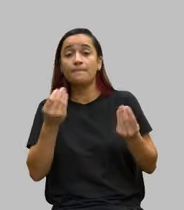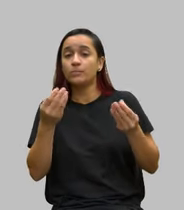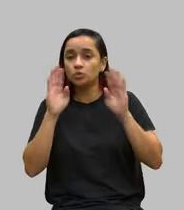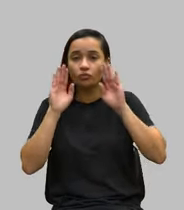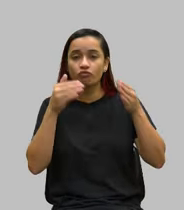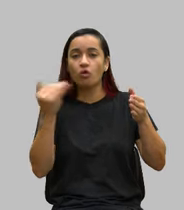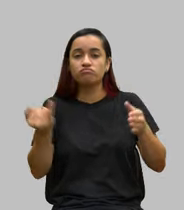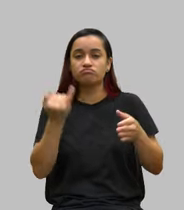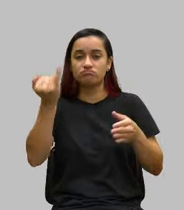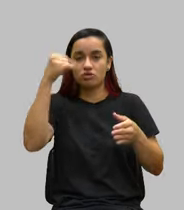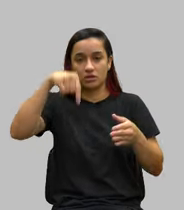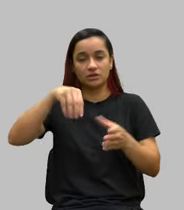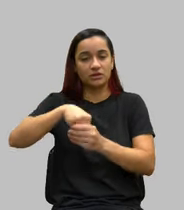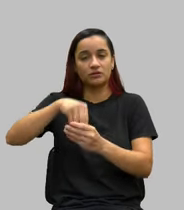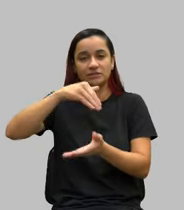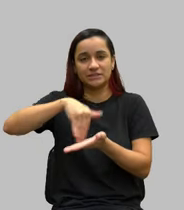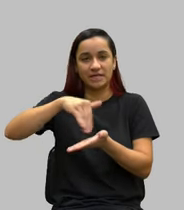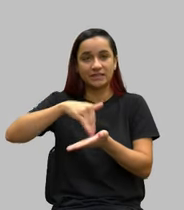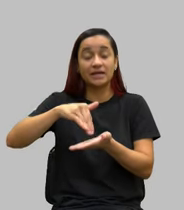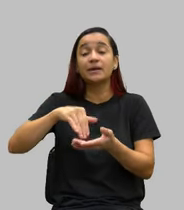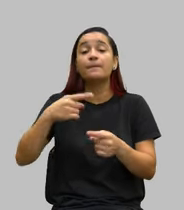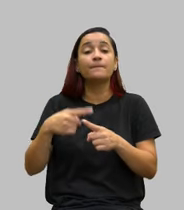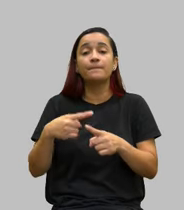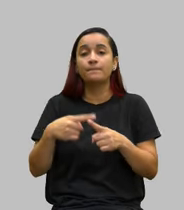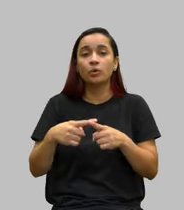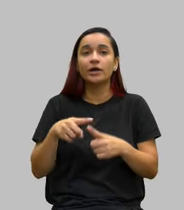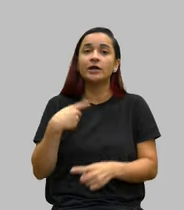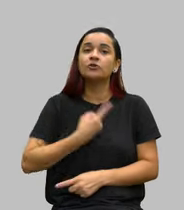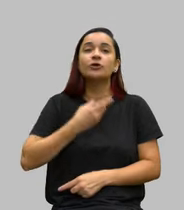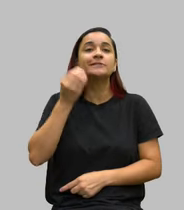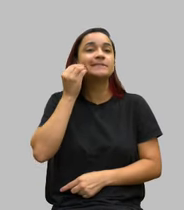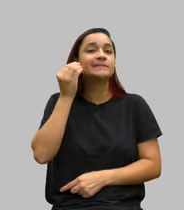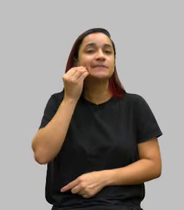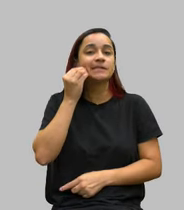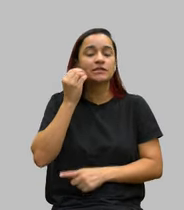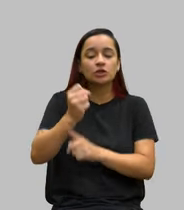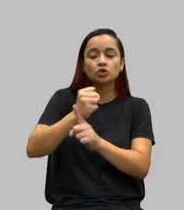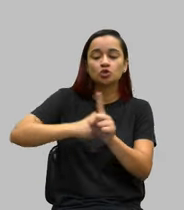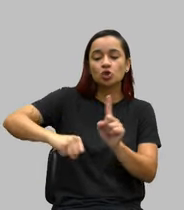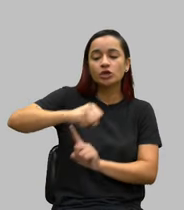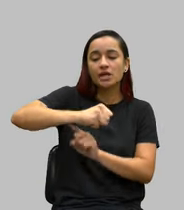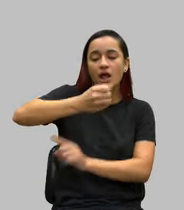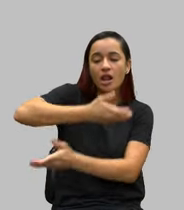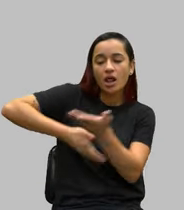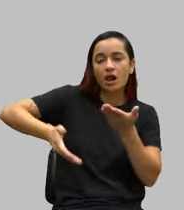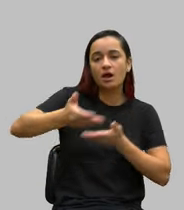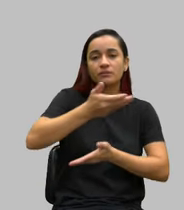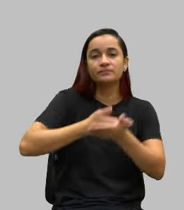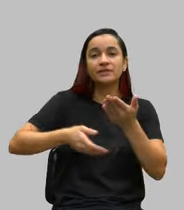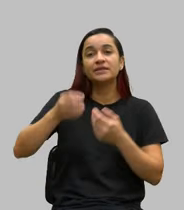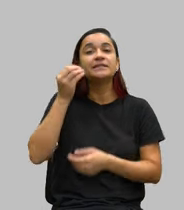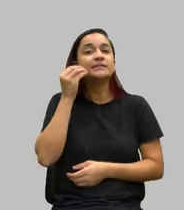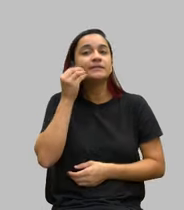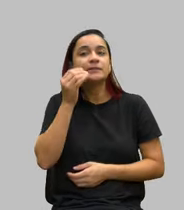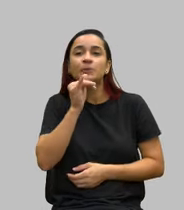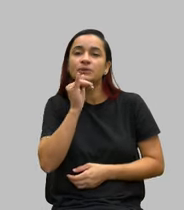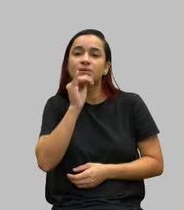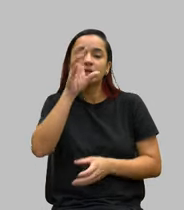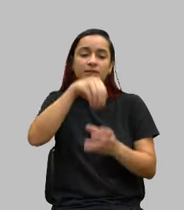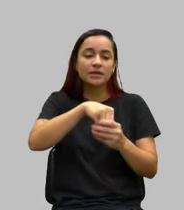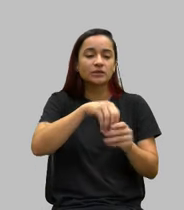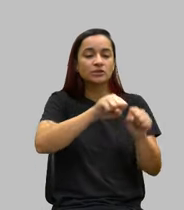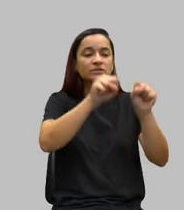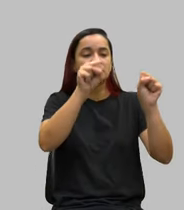secretaria porque quando a gente tenta ressocializar e quando a gente tenta seja no no sistema prisional Ou seja no